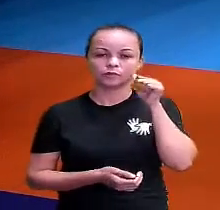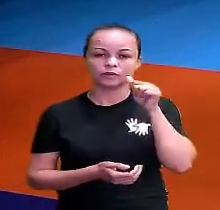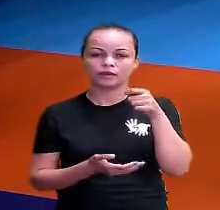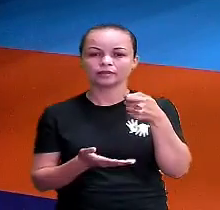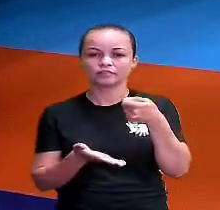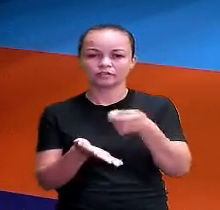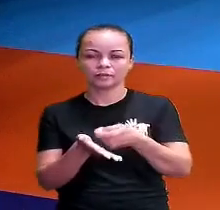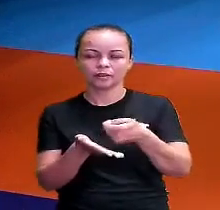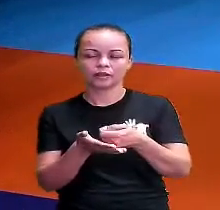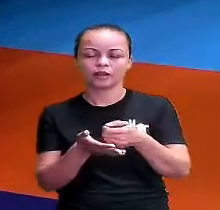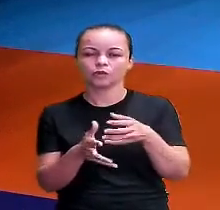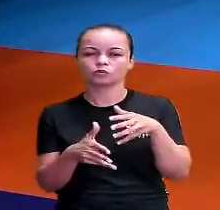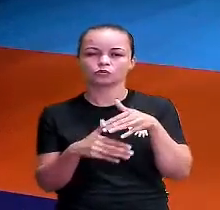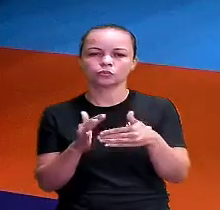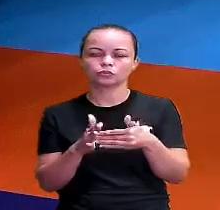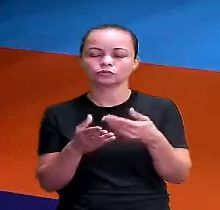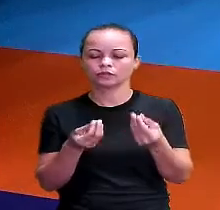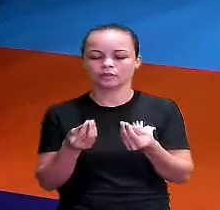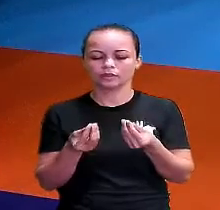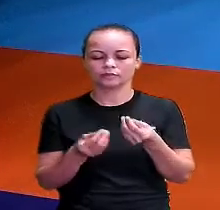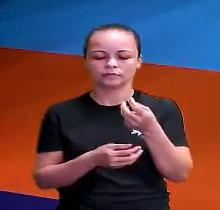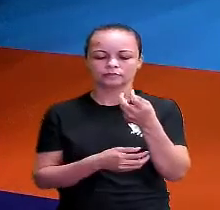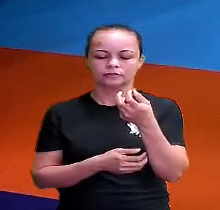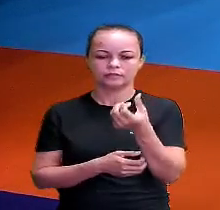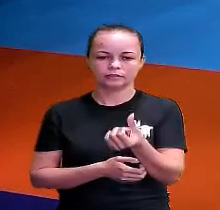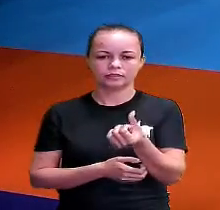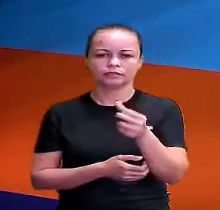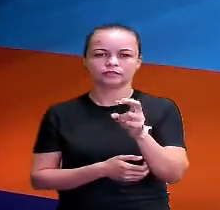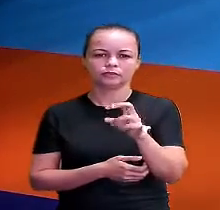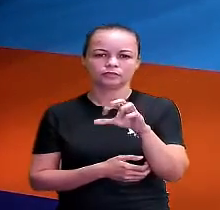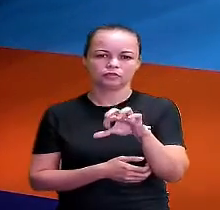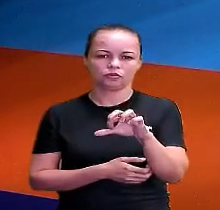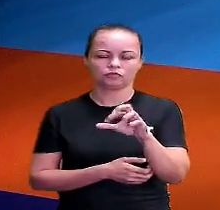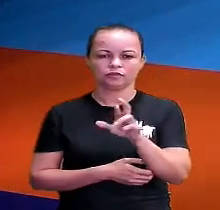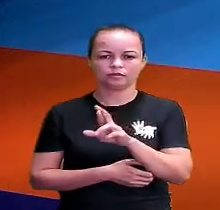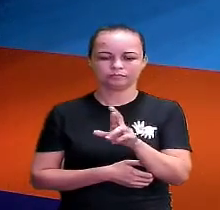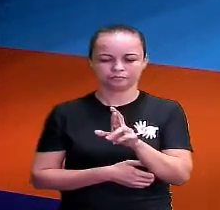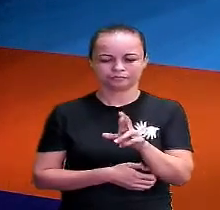todo? Ela gastou 659 reais, tá bom?